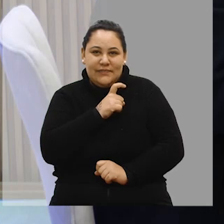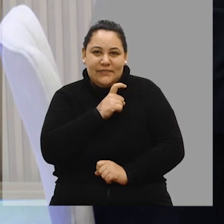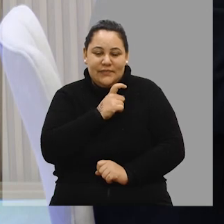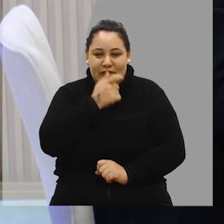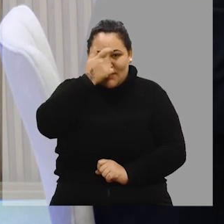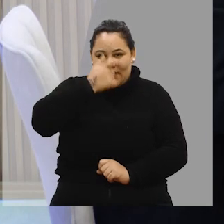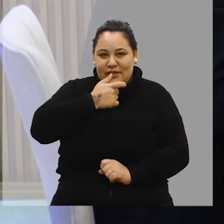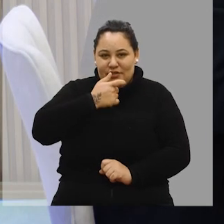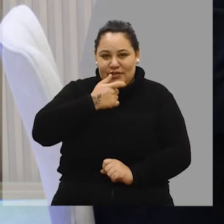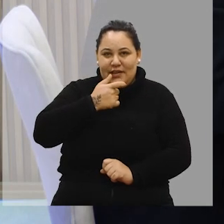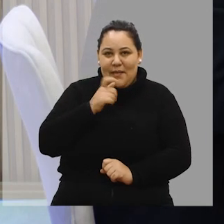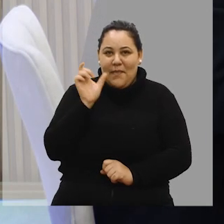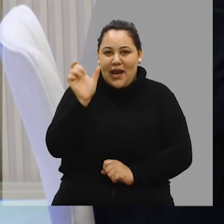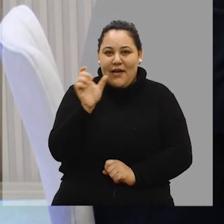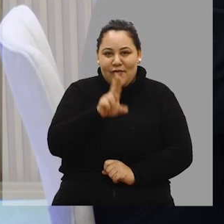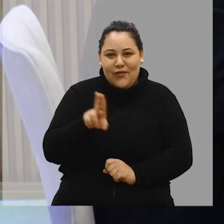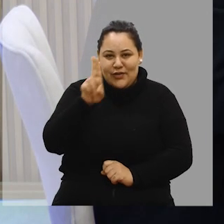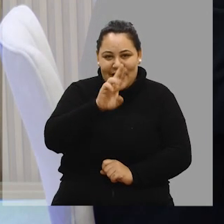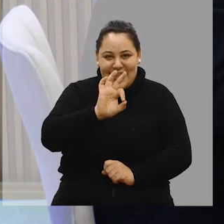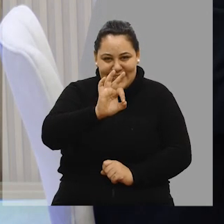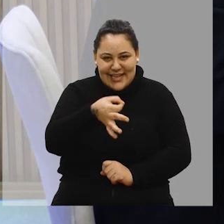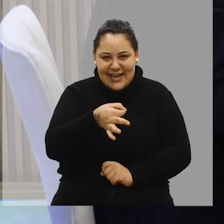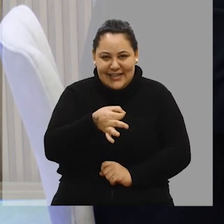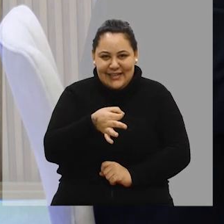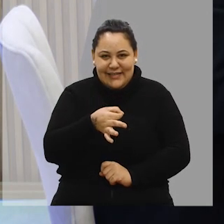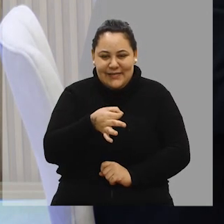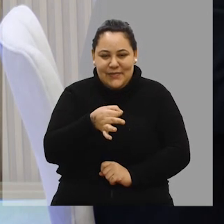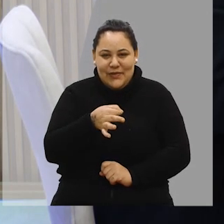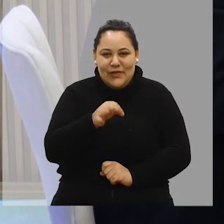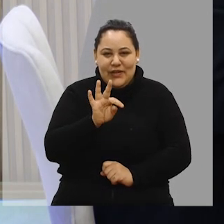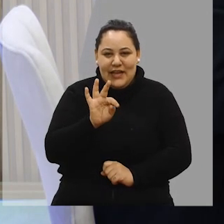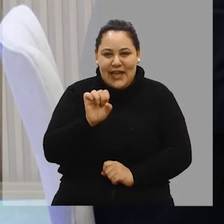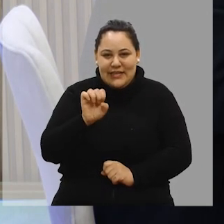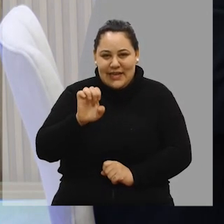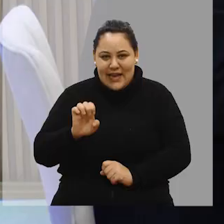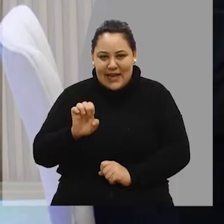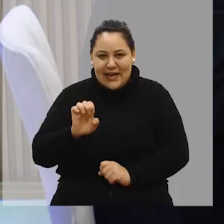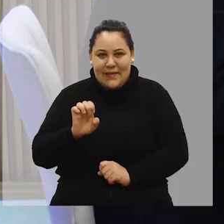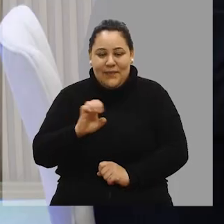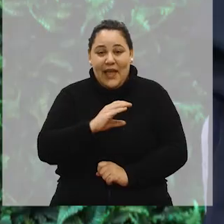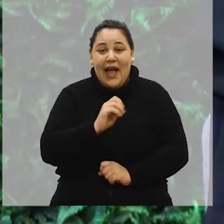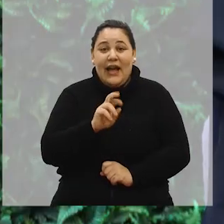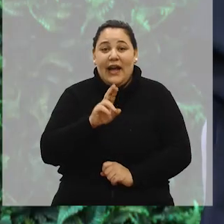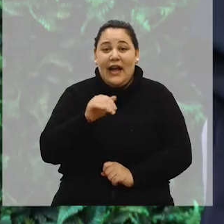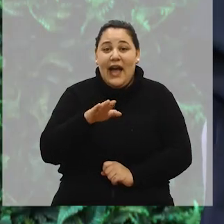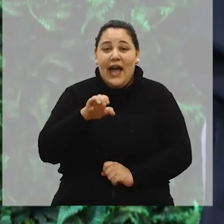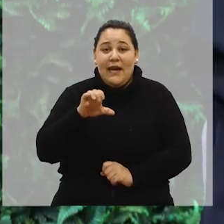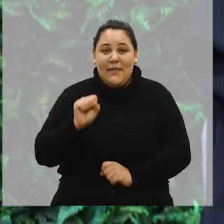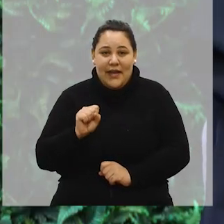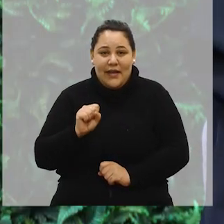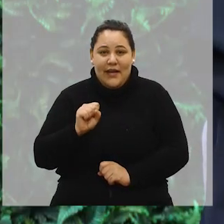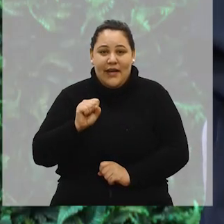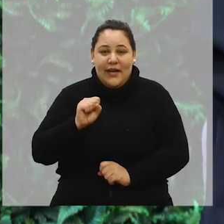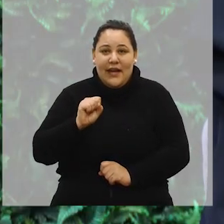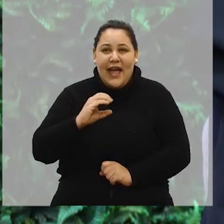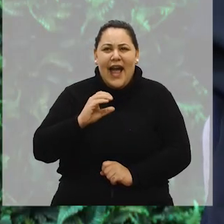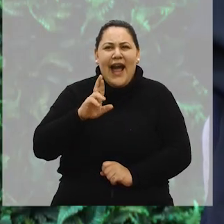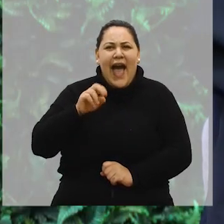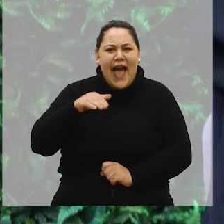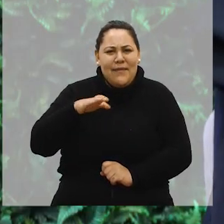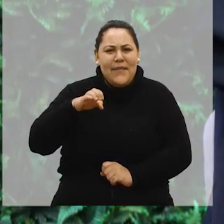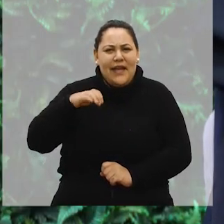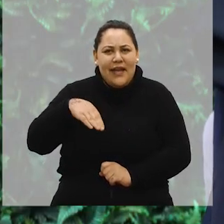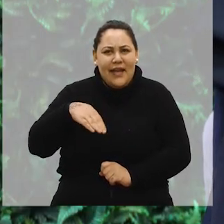Tribunal Federal, do Supremo Tribunal, não federal, não, TSE, Carmen Lúcia, ela usou a palavra